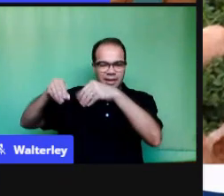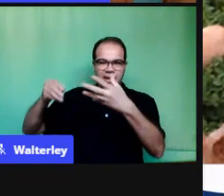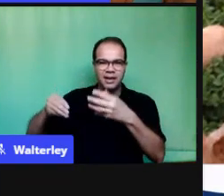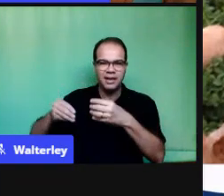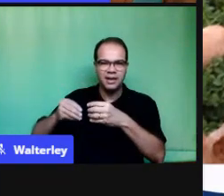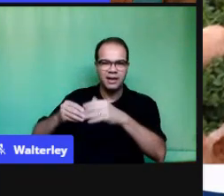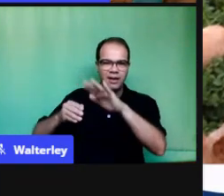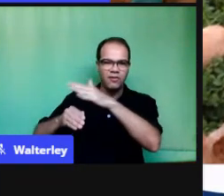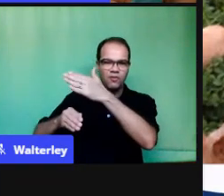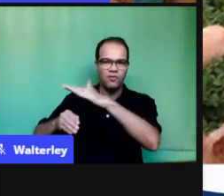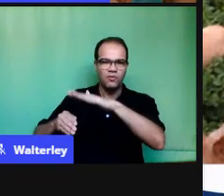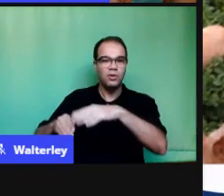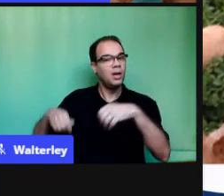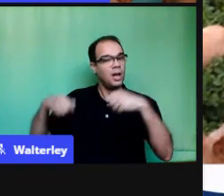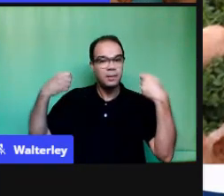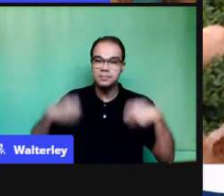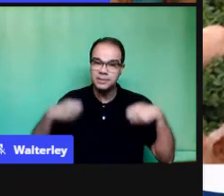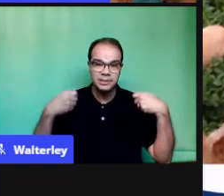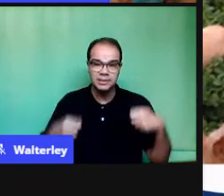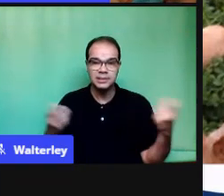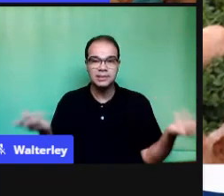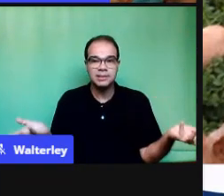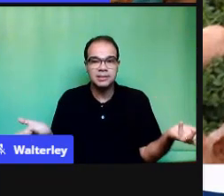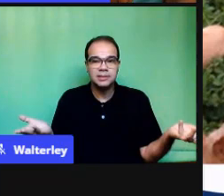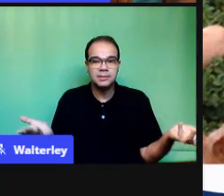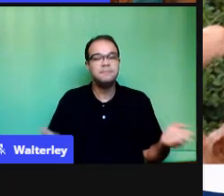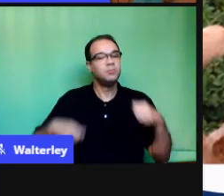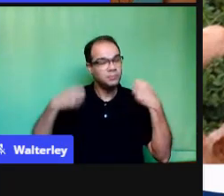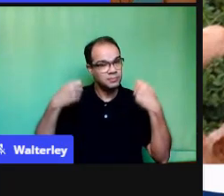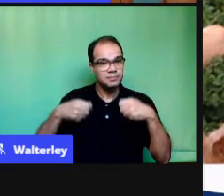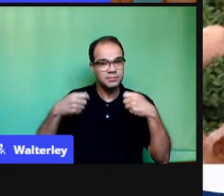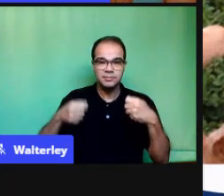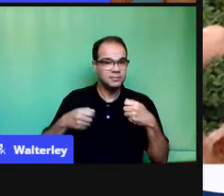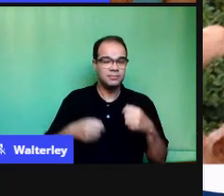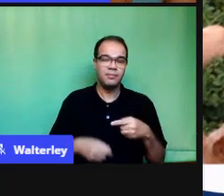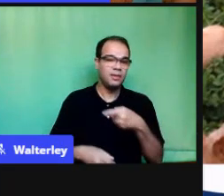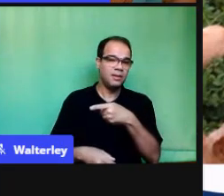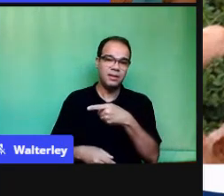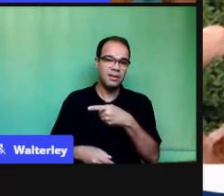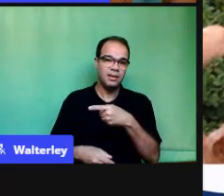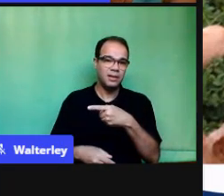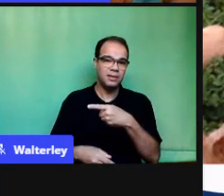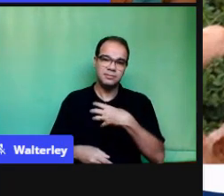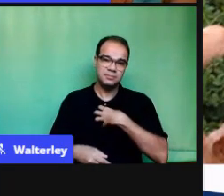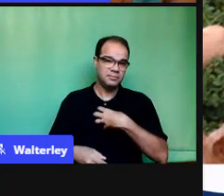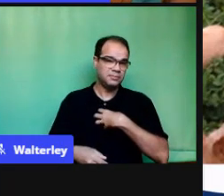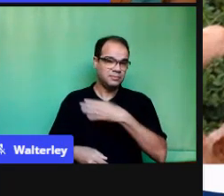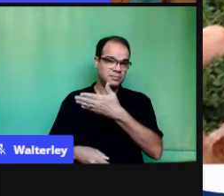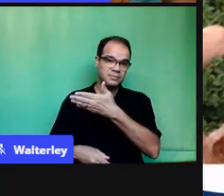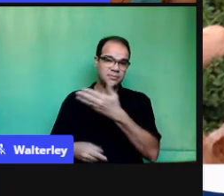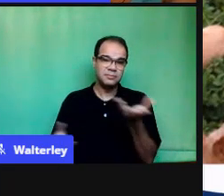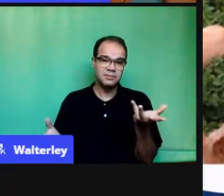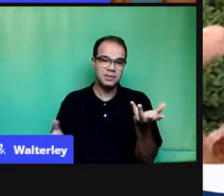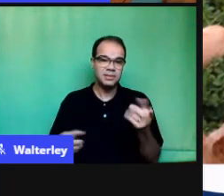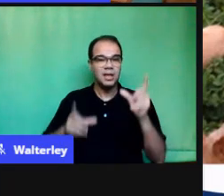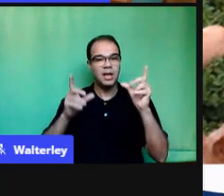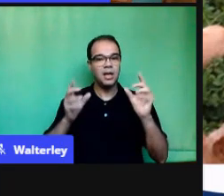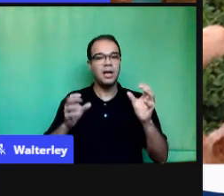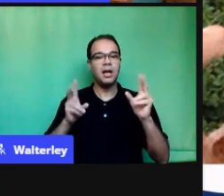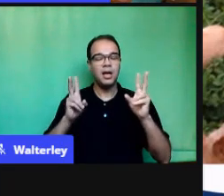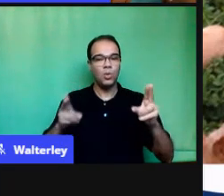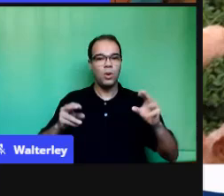selvagens ou silvestres têm características comportamentais, que são grandes, às vezes grandes predadores, como a onça, quando estão